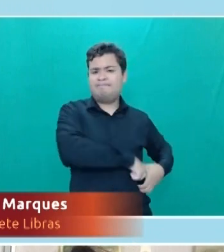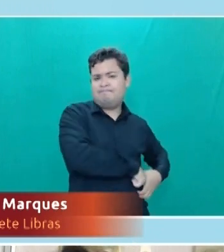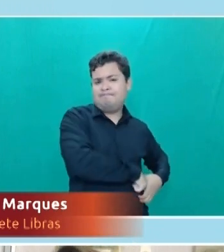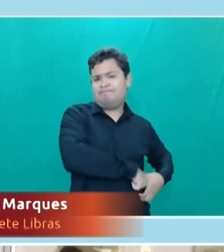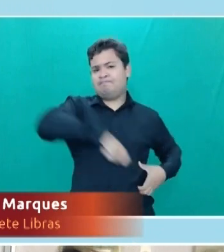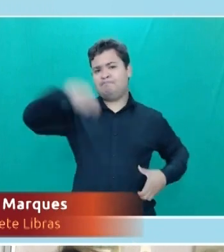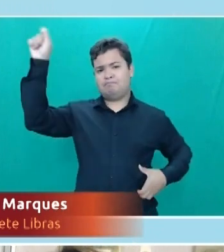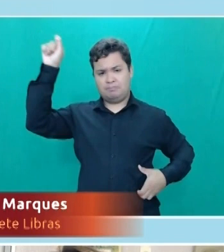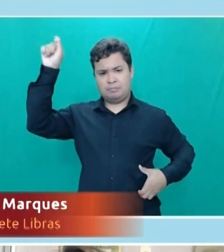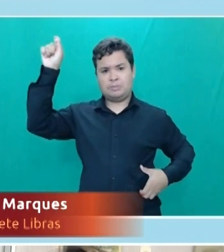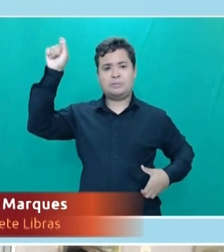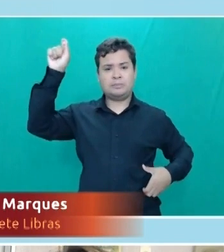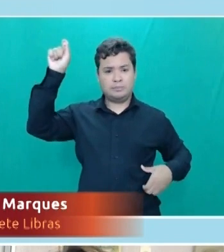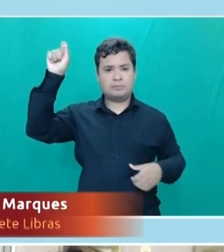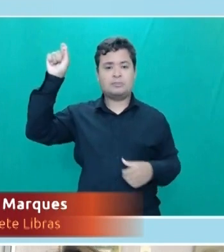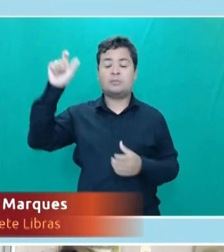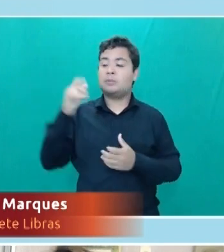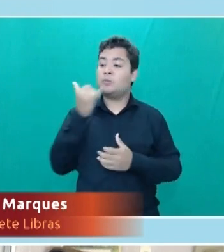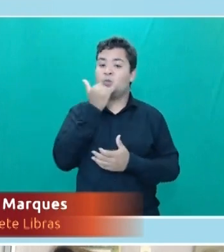em